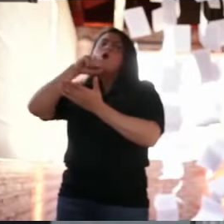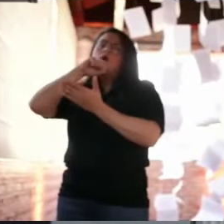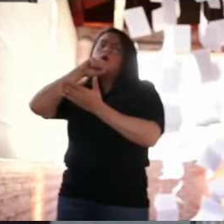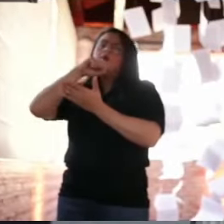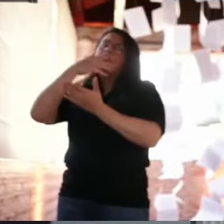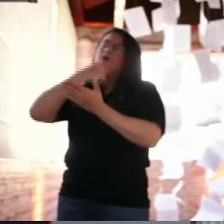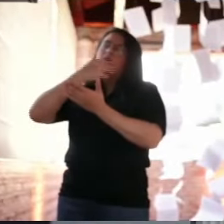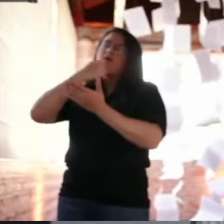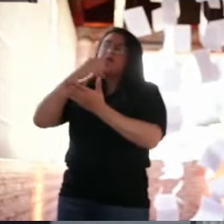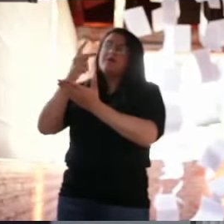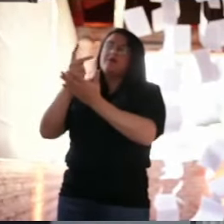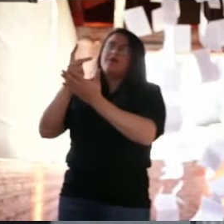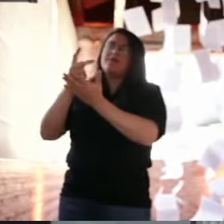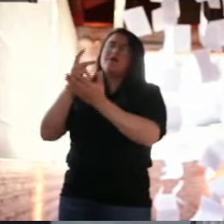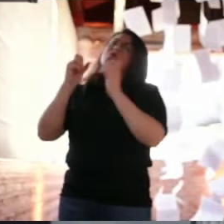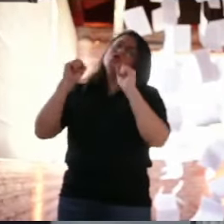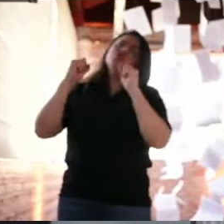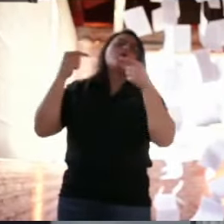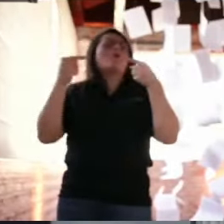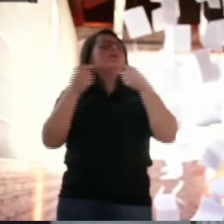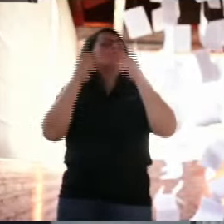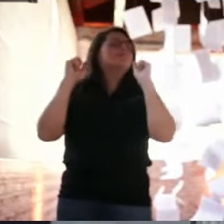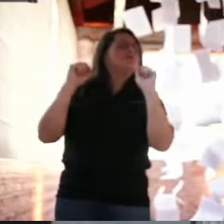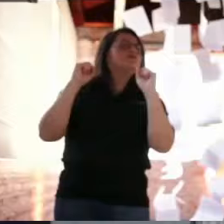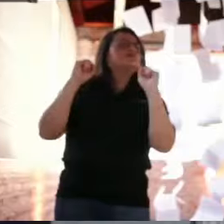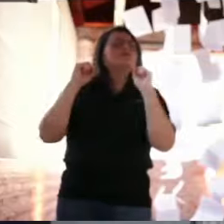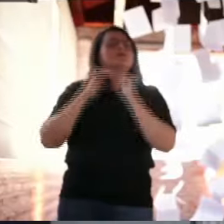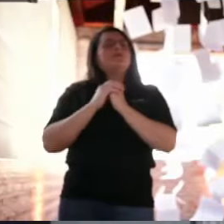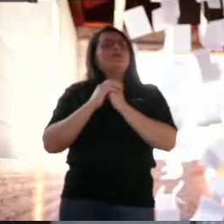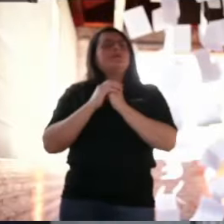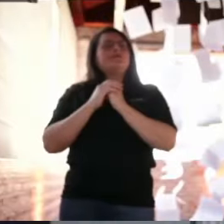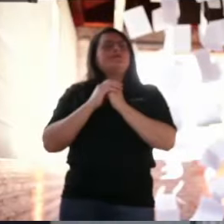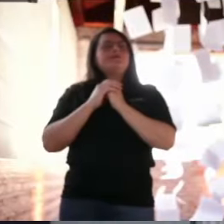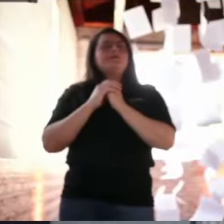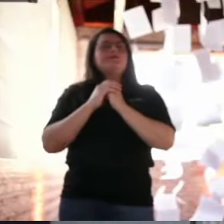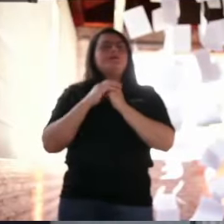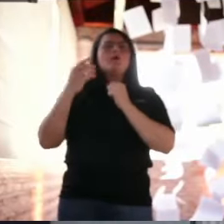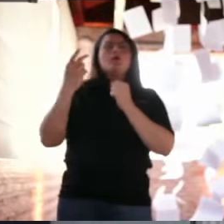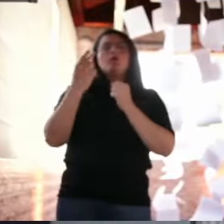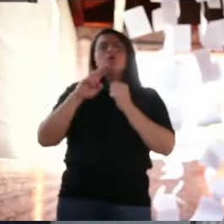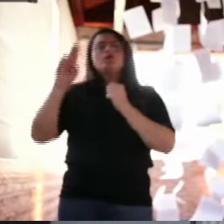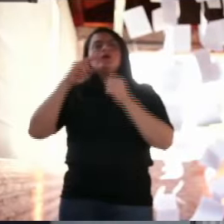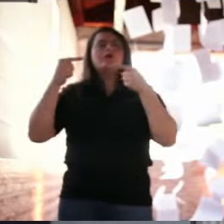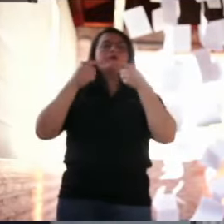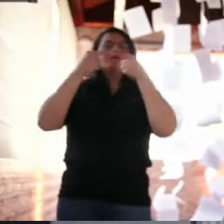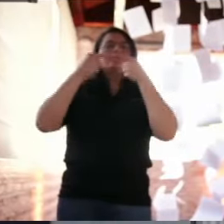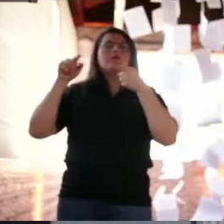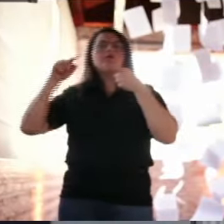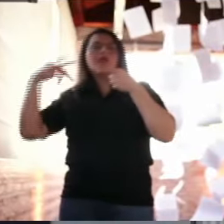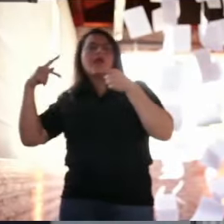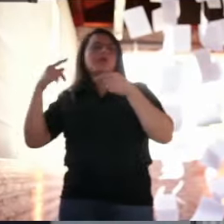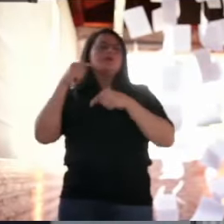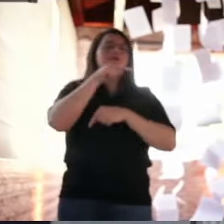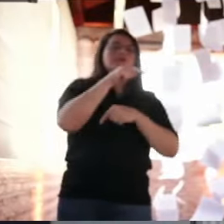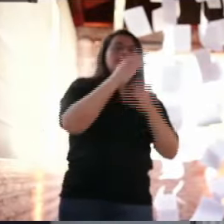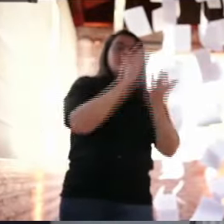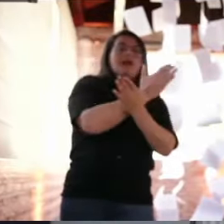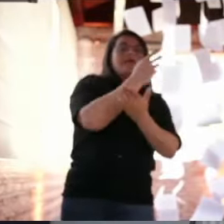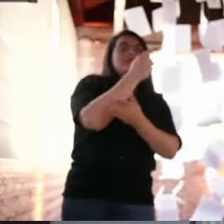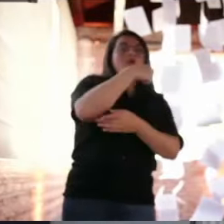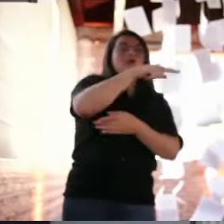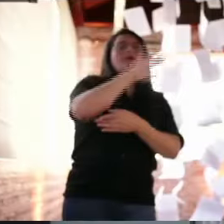e poderia ser uma combinação poderia ser uma combinação né usar a peste tem as combinações deles nós teremos as nossas Só que